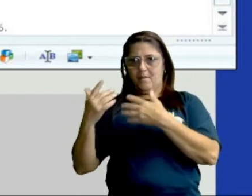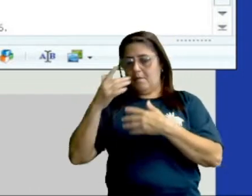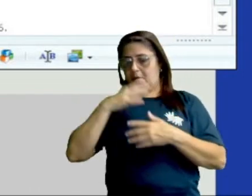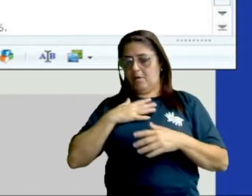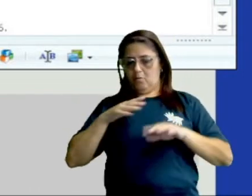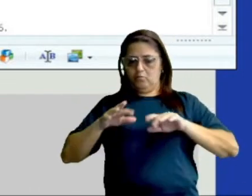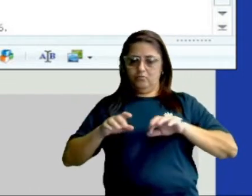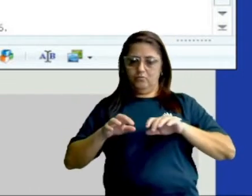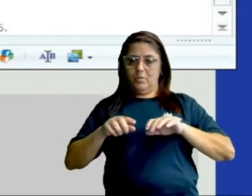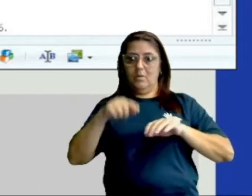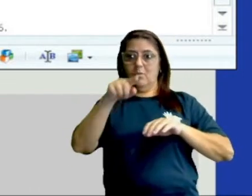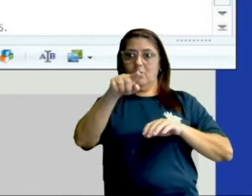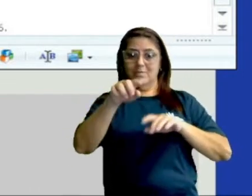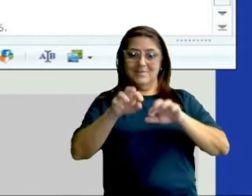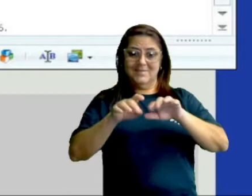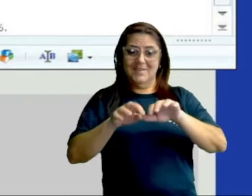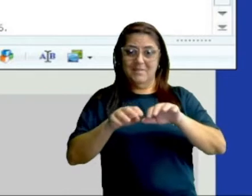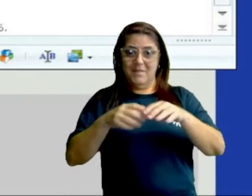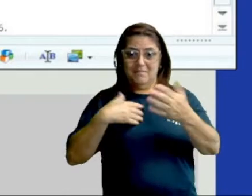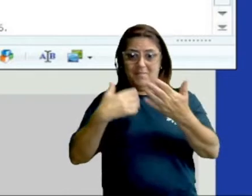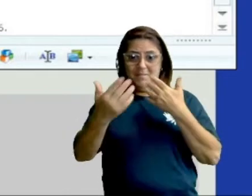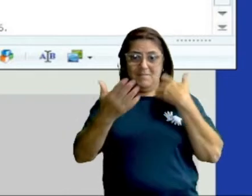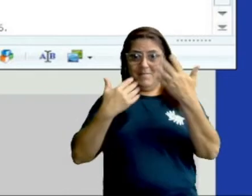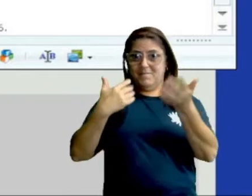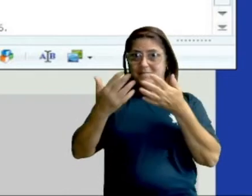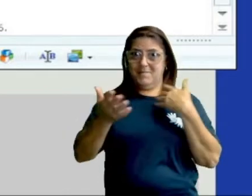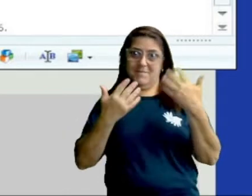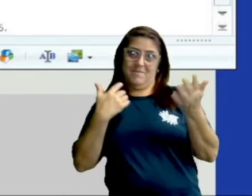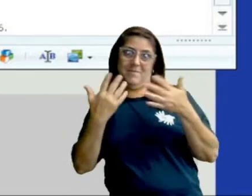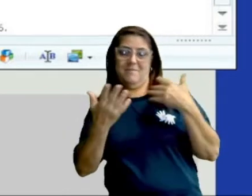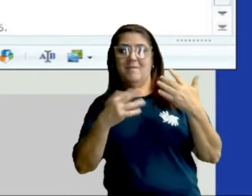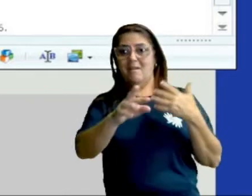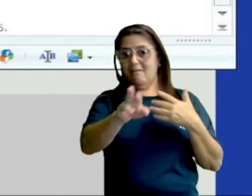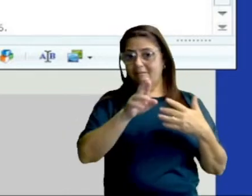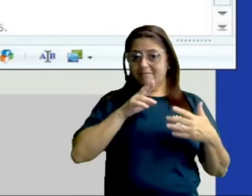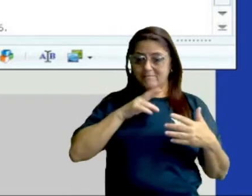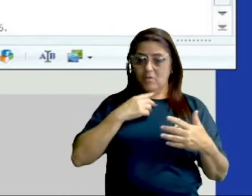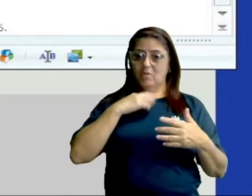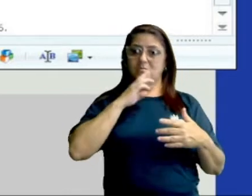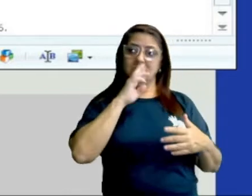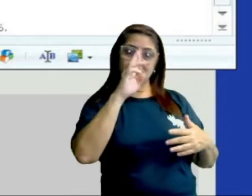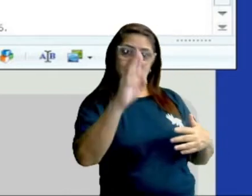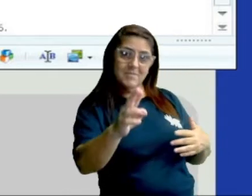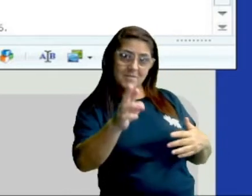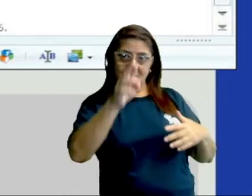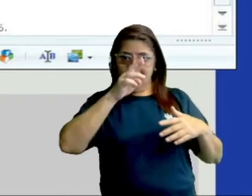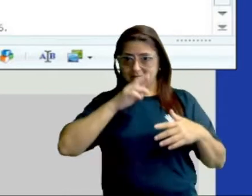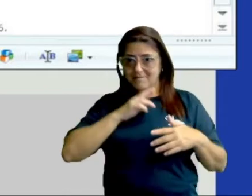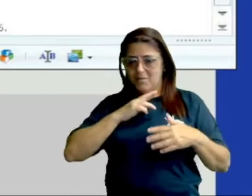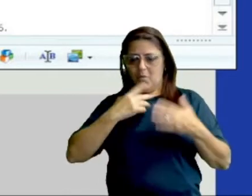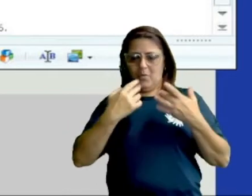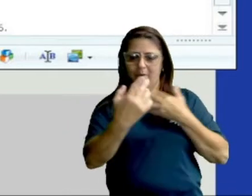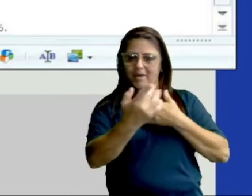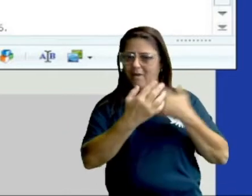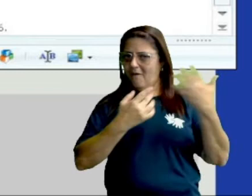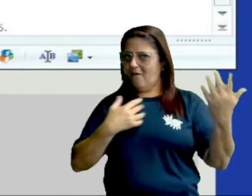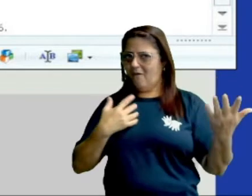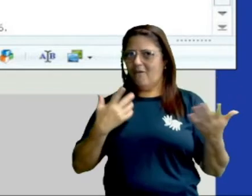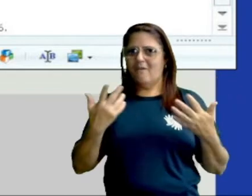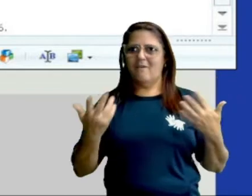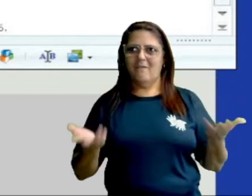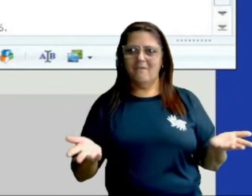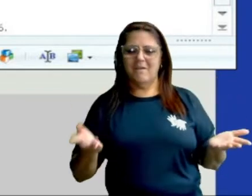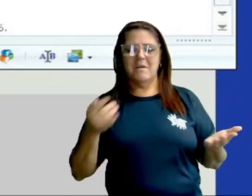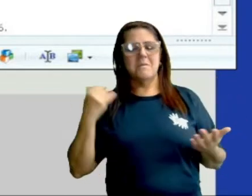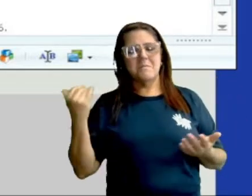pessoa automaticamente já digita e aquele papo continua como se você estivesse conversando de forma oral. Então, é